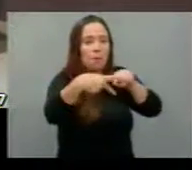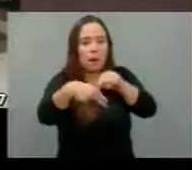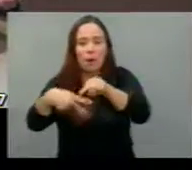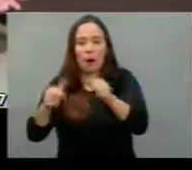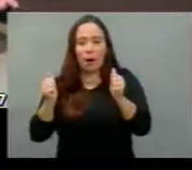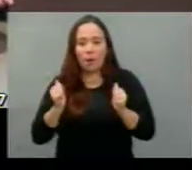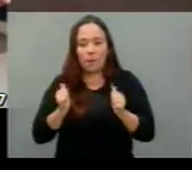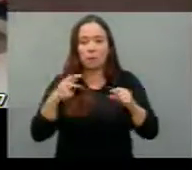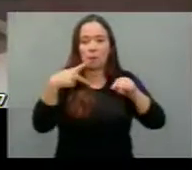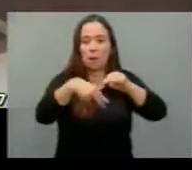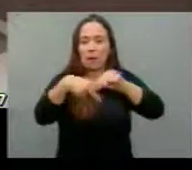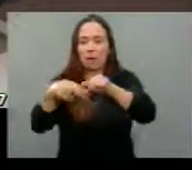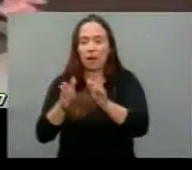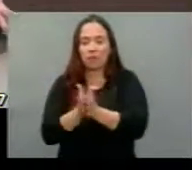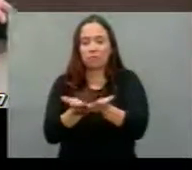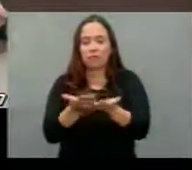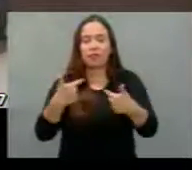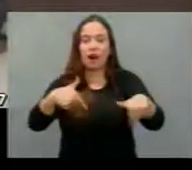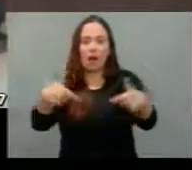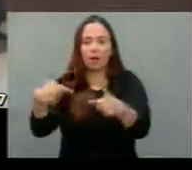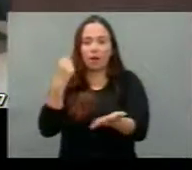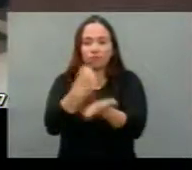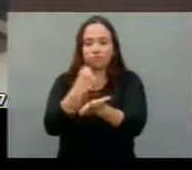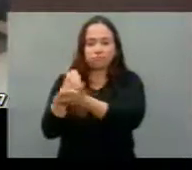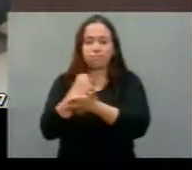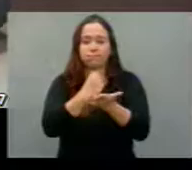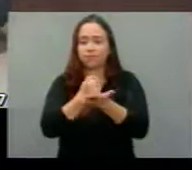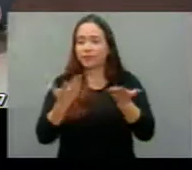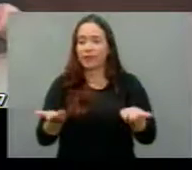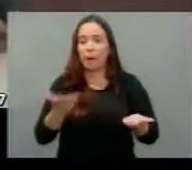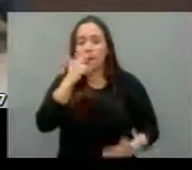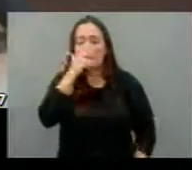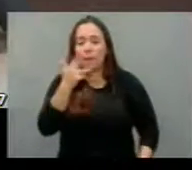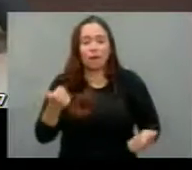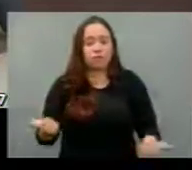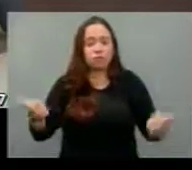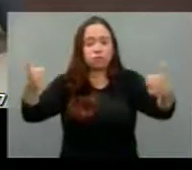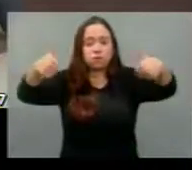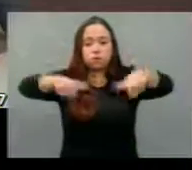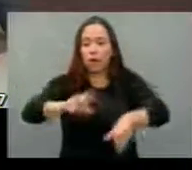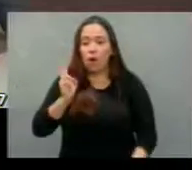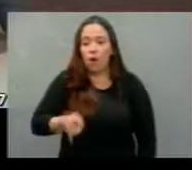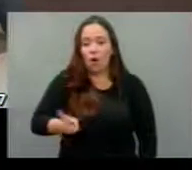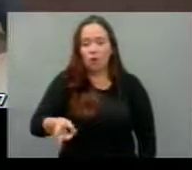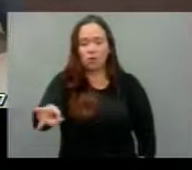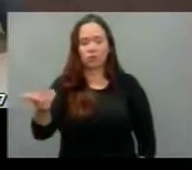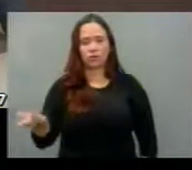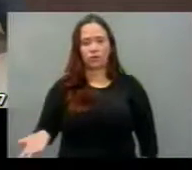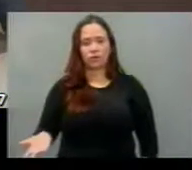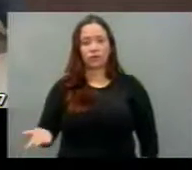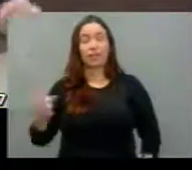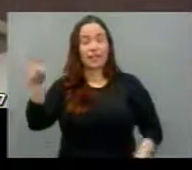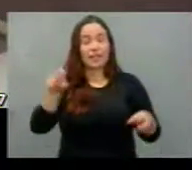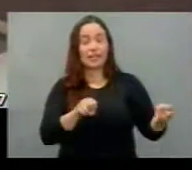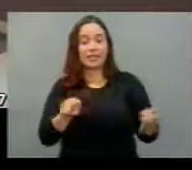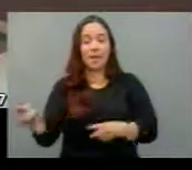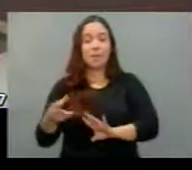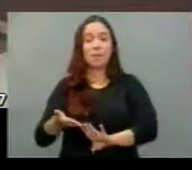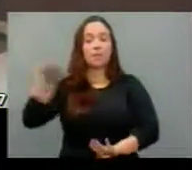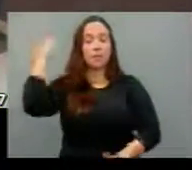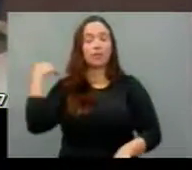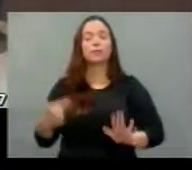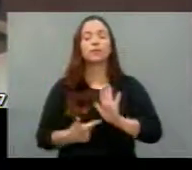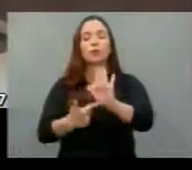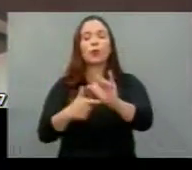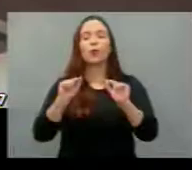isso que está vindo. Não veio. Ao contrário, o que o esquema da semana passada, que foi